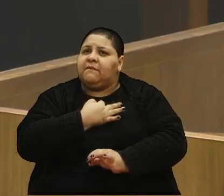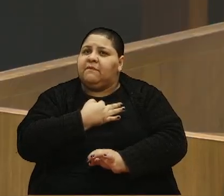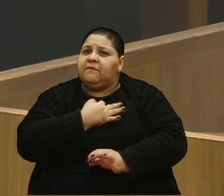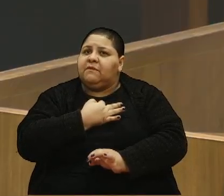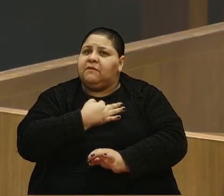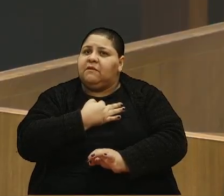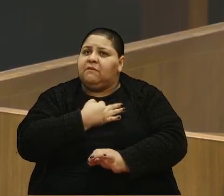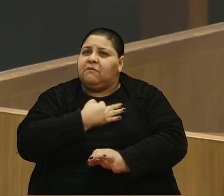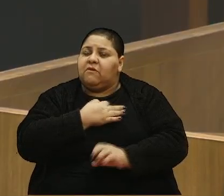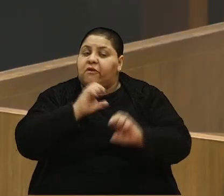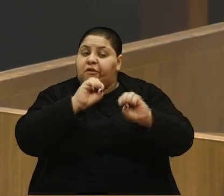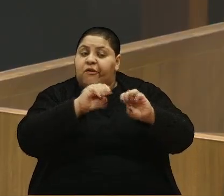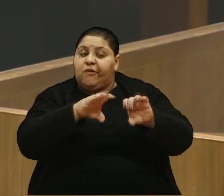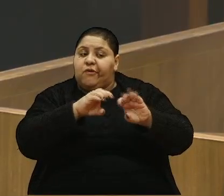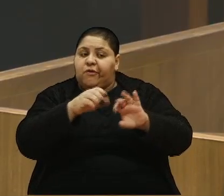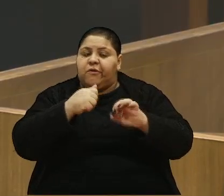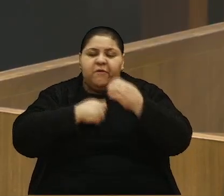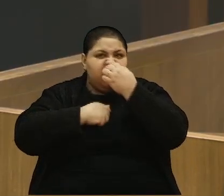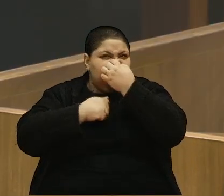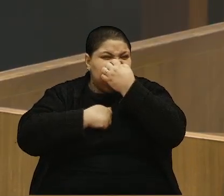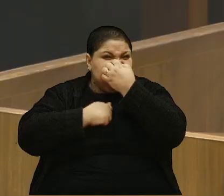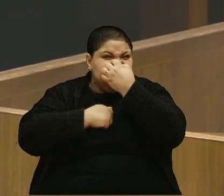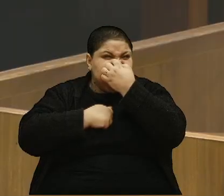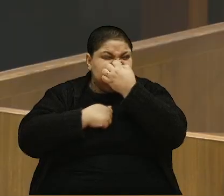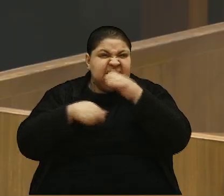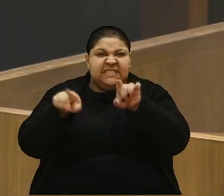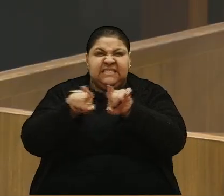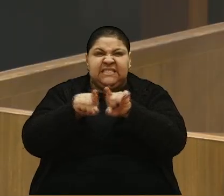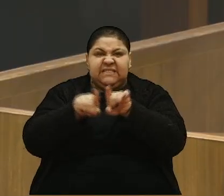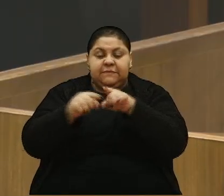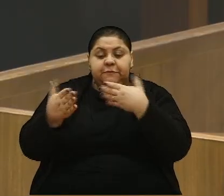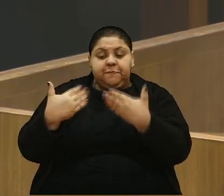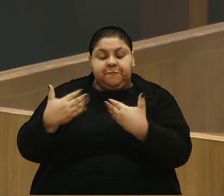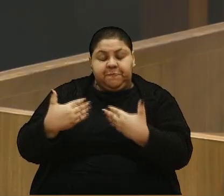aula de conhecimento, de humildade e de diálogo.